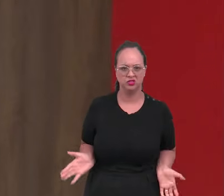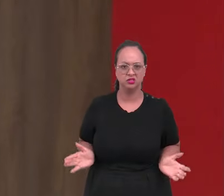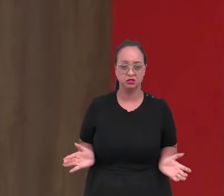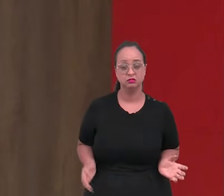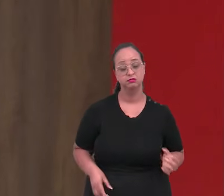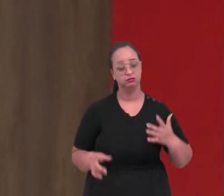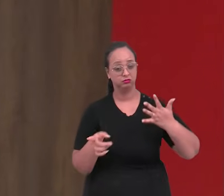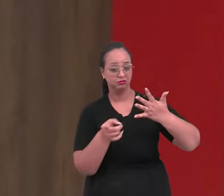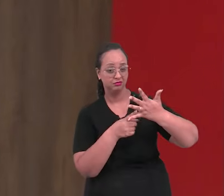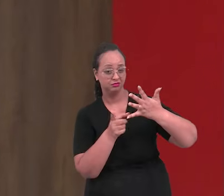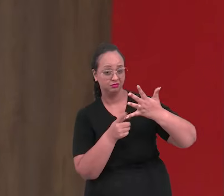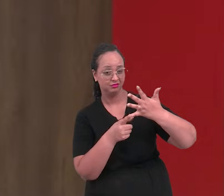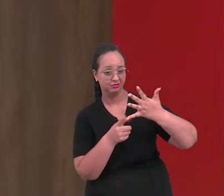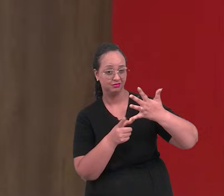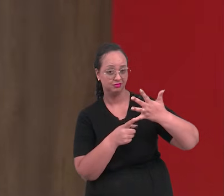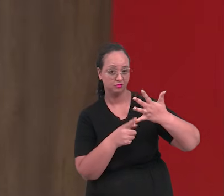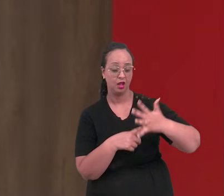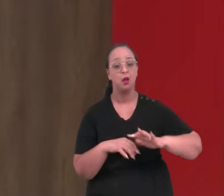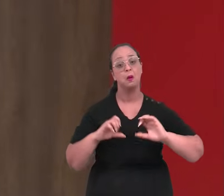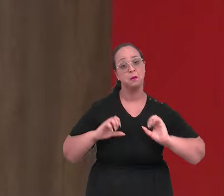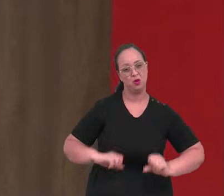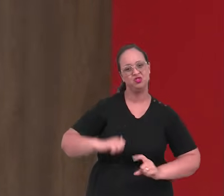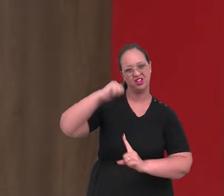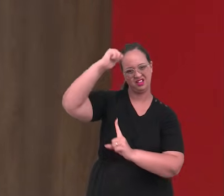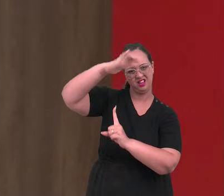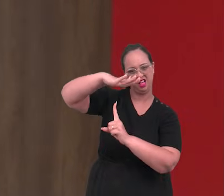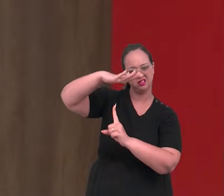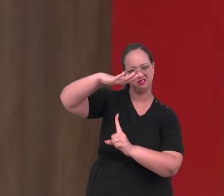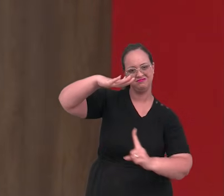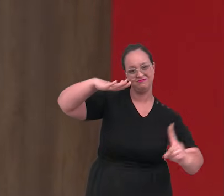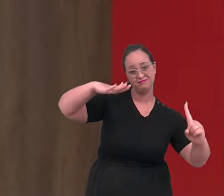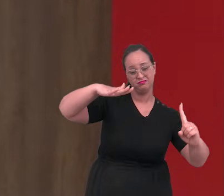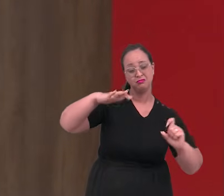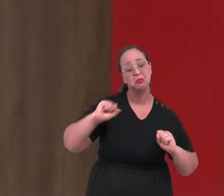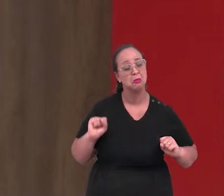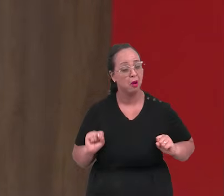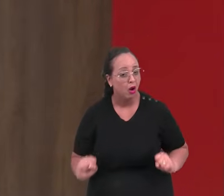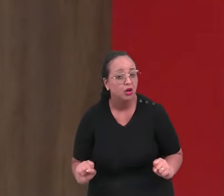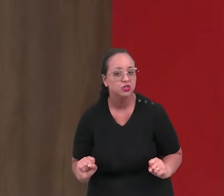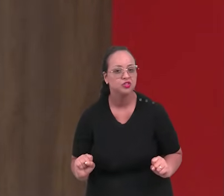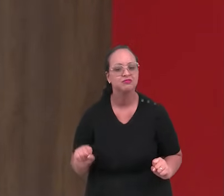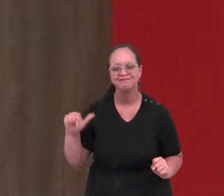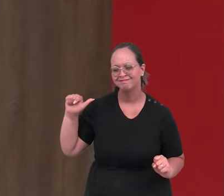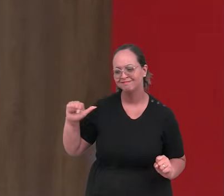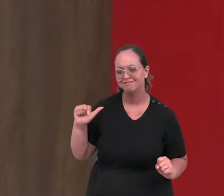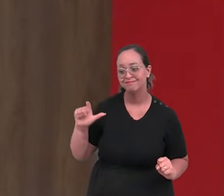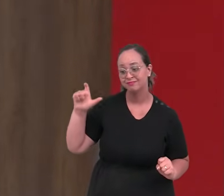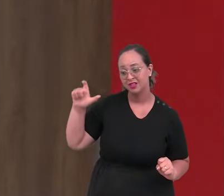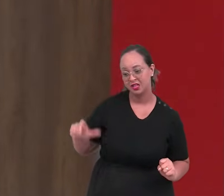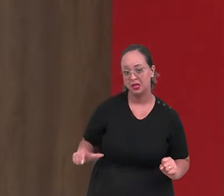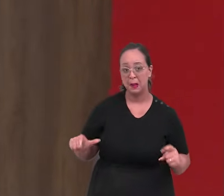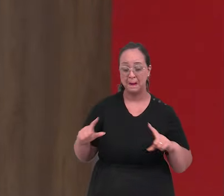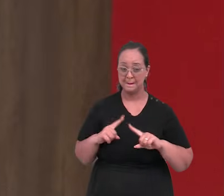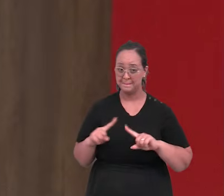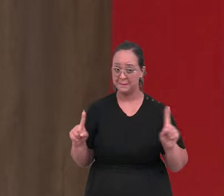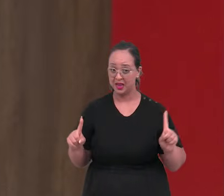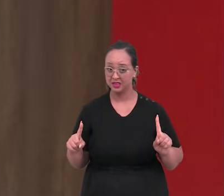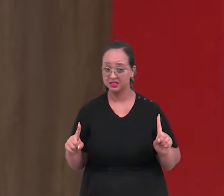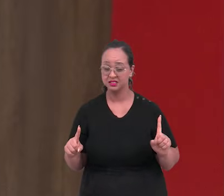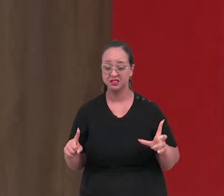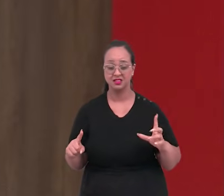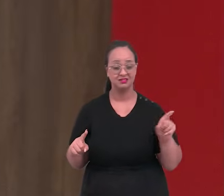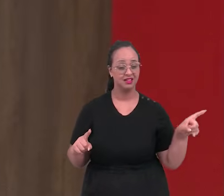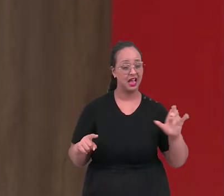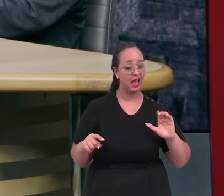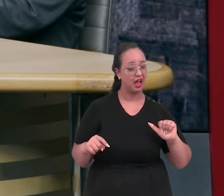naquela pregação. E, por último, o homem pode cair da graça. Então, são as contradições que Calvino